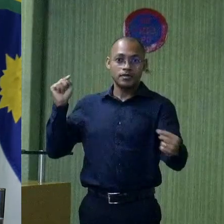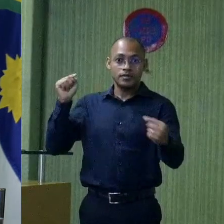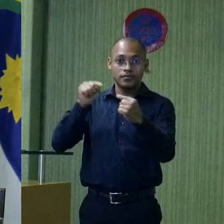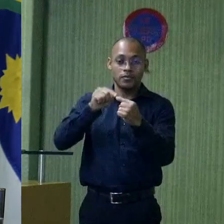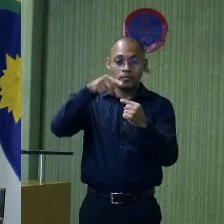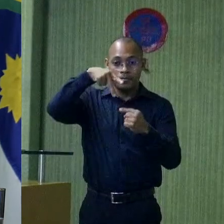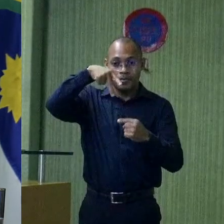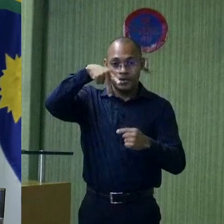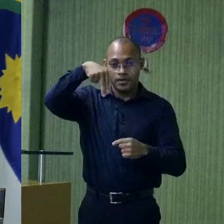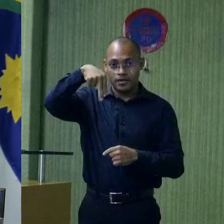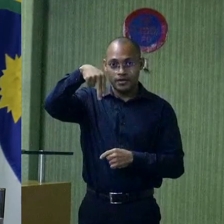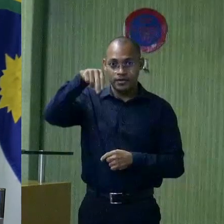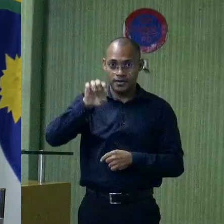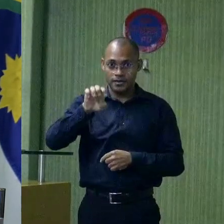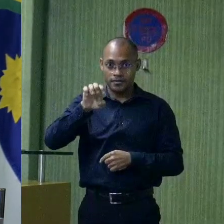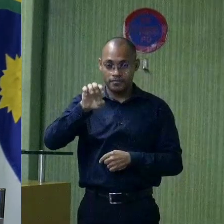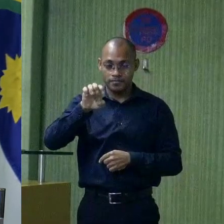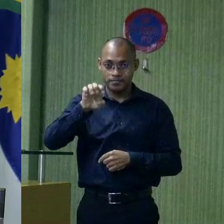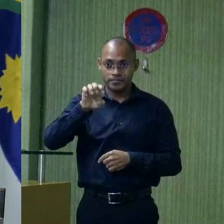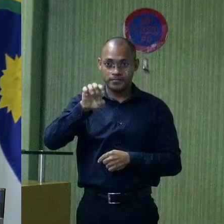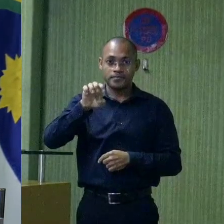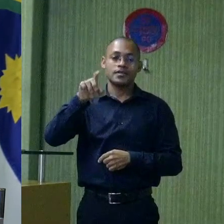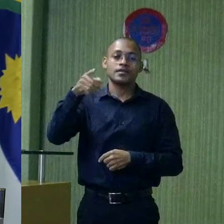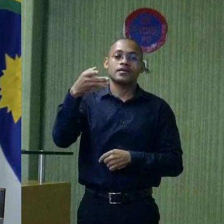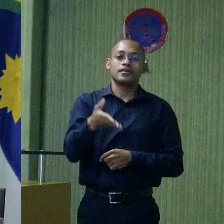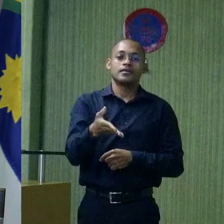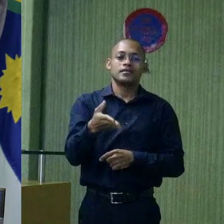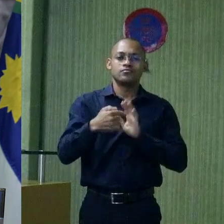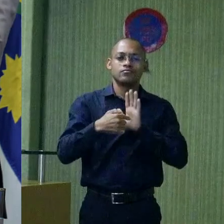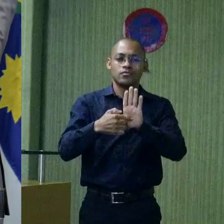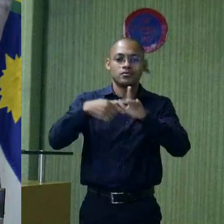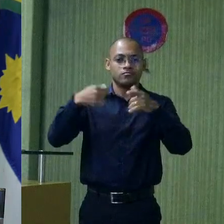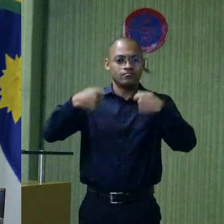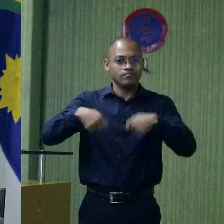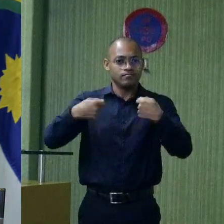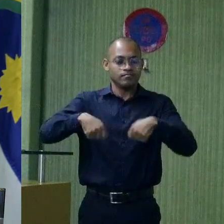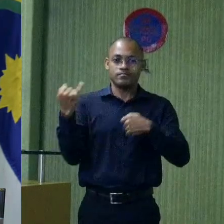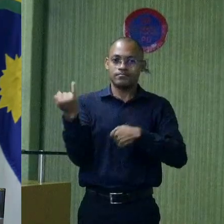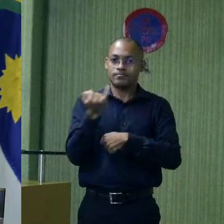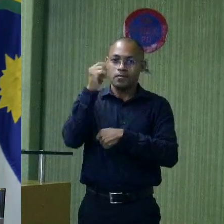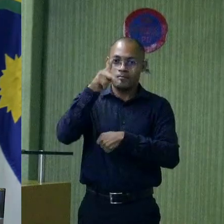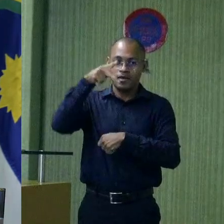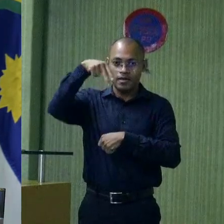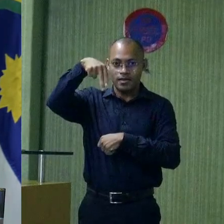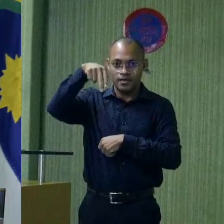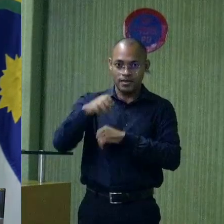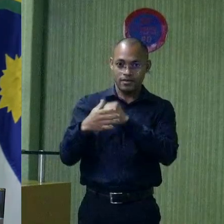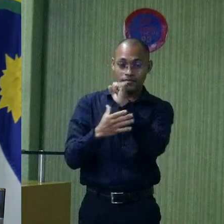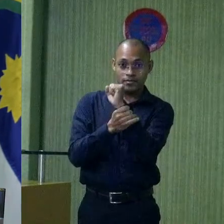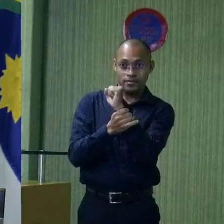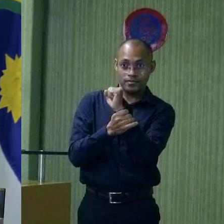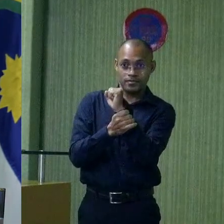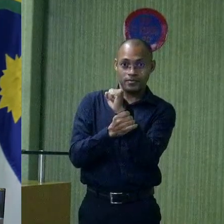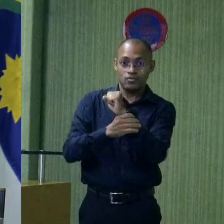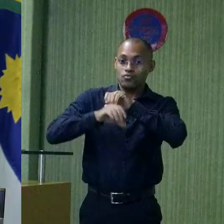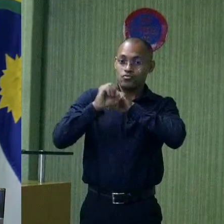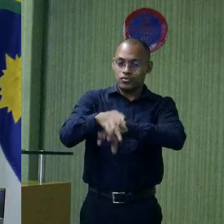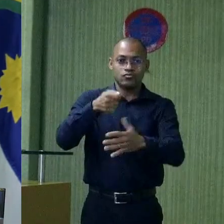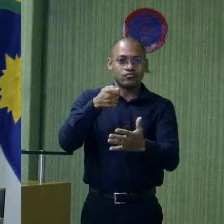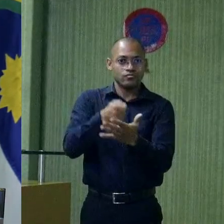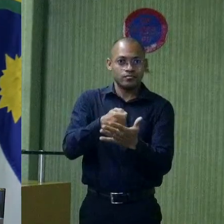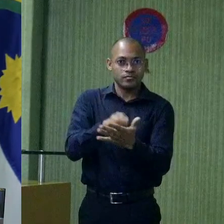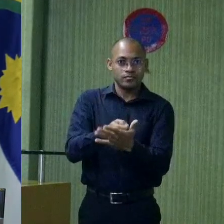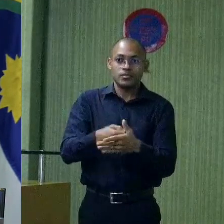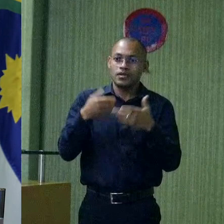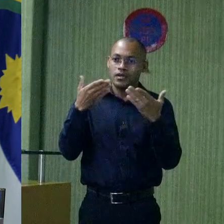decenal já se fala né enfatiza a necessidade do pne garantir as necessidades do ensino obrigatório E aí faz menção